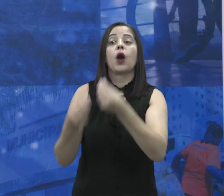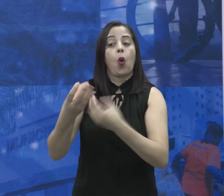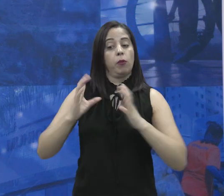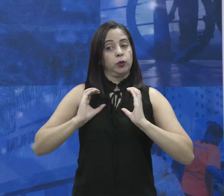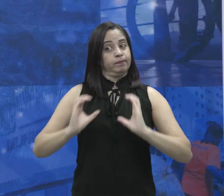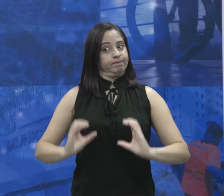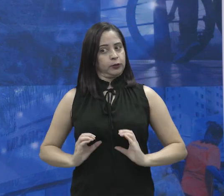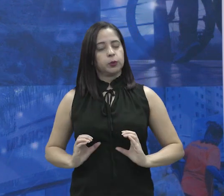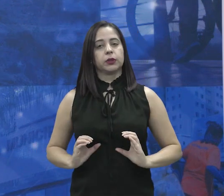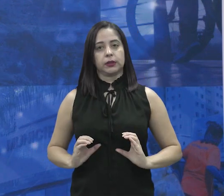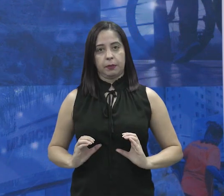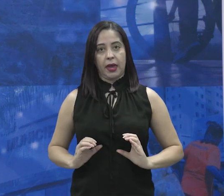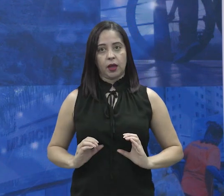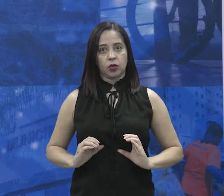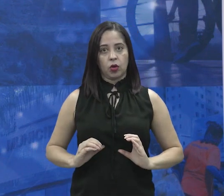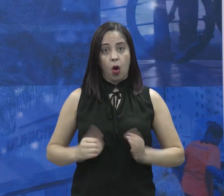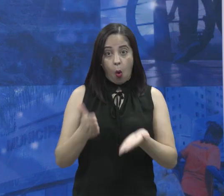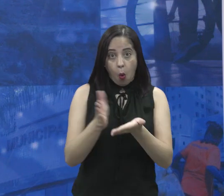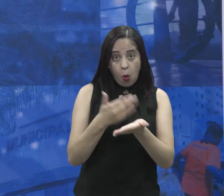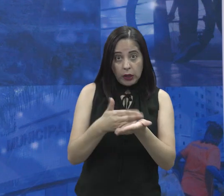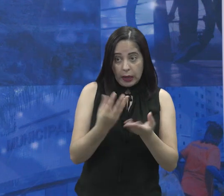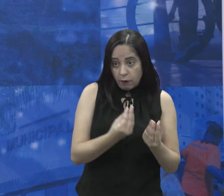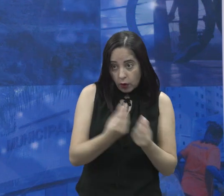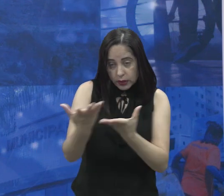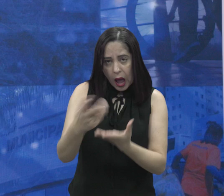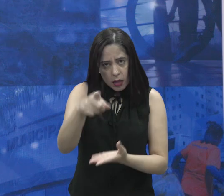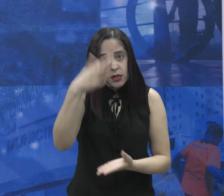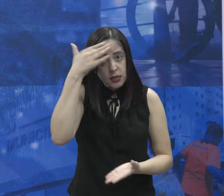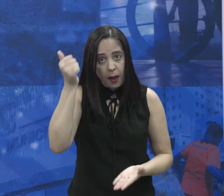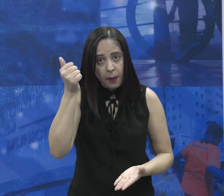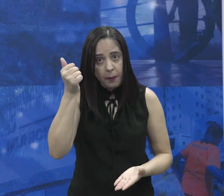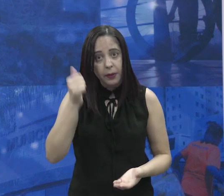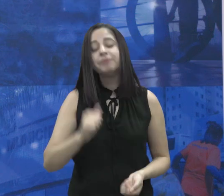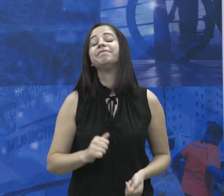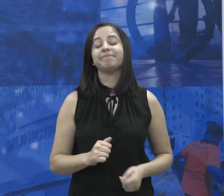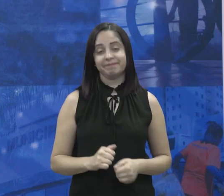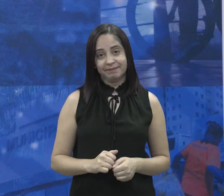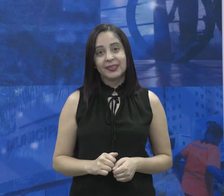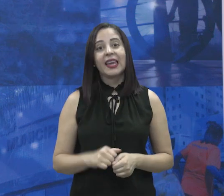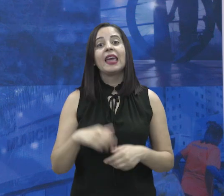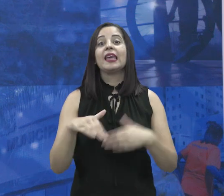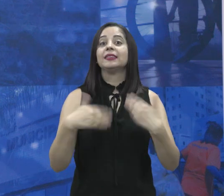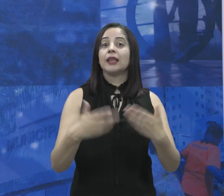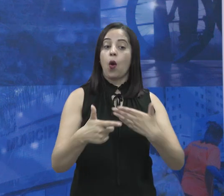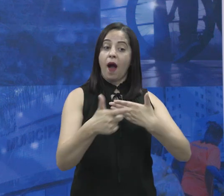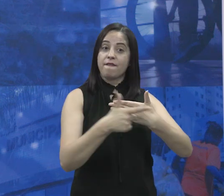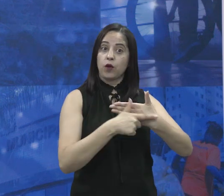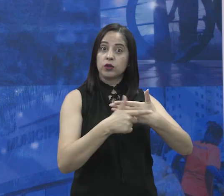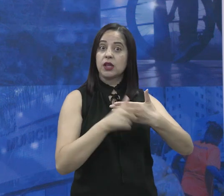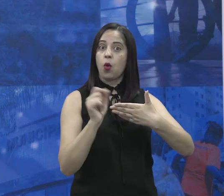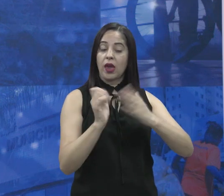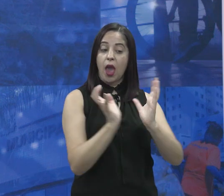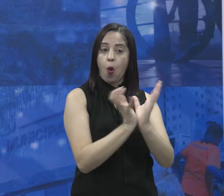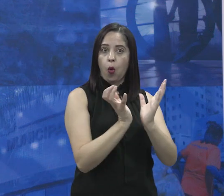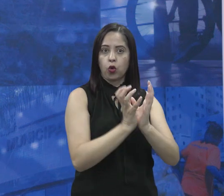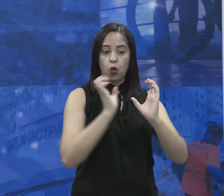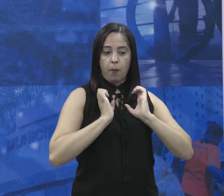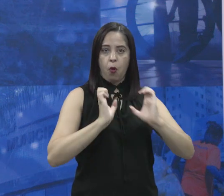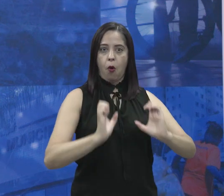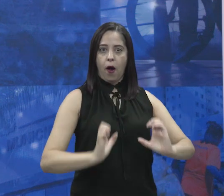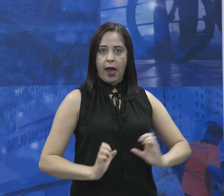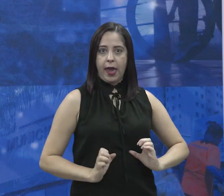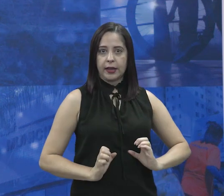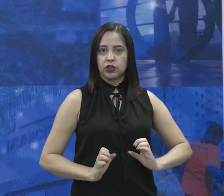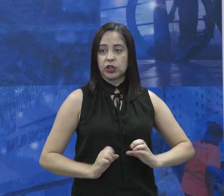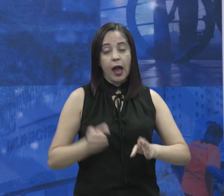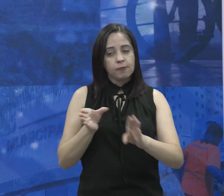sobre a postura parlamentar. Até um manual eles recebem, você sabia disso? É função da Comissão de Ética